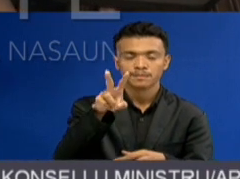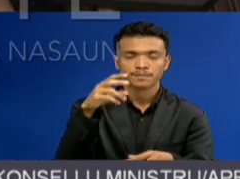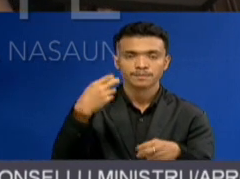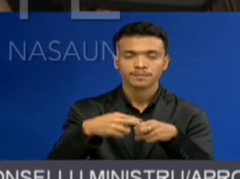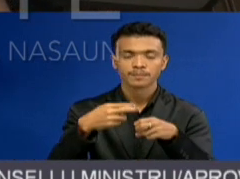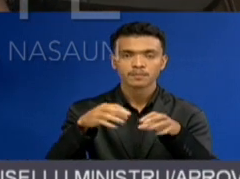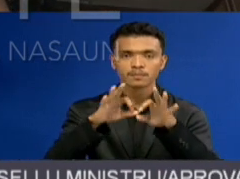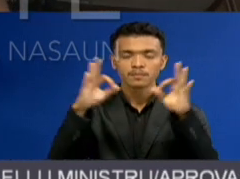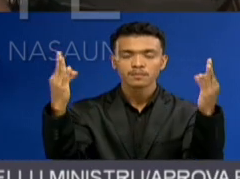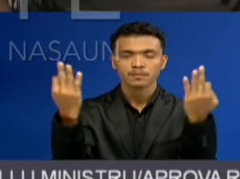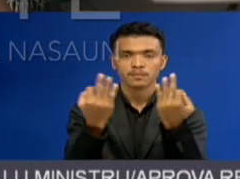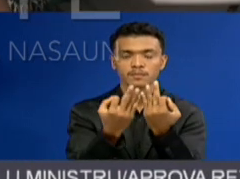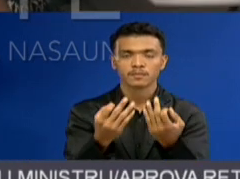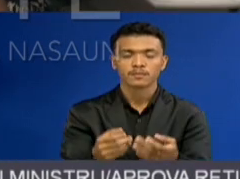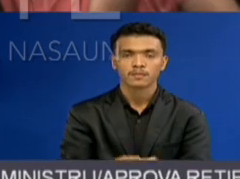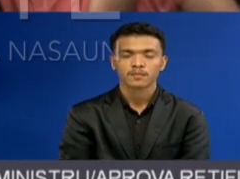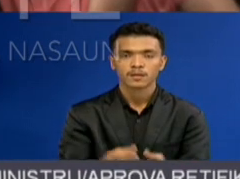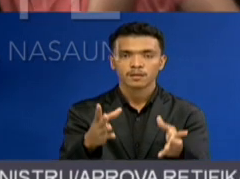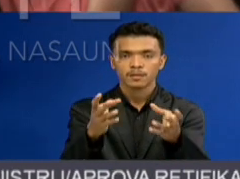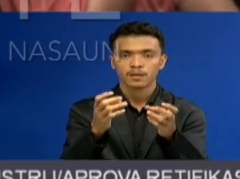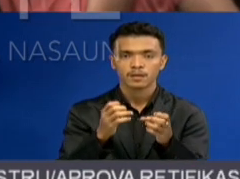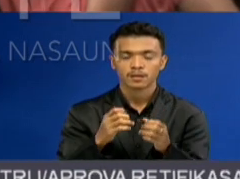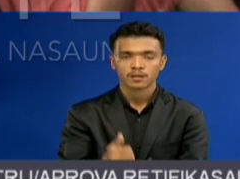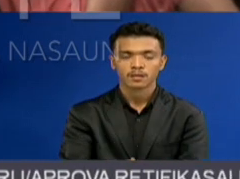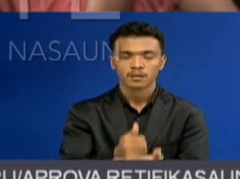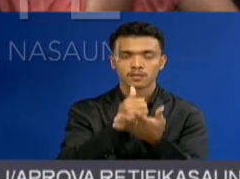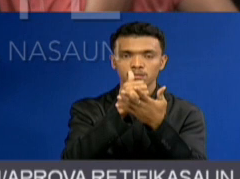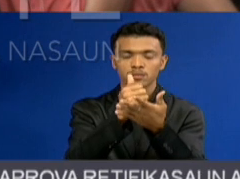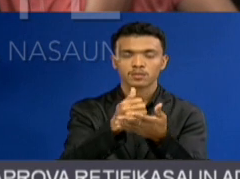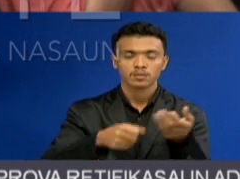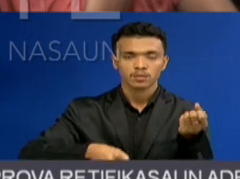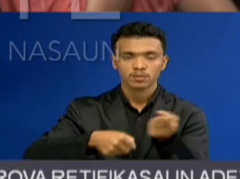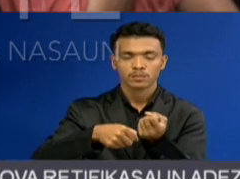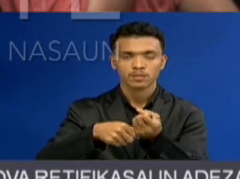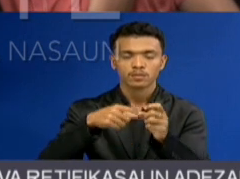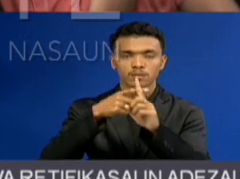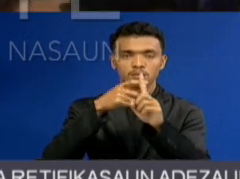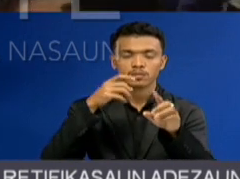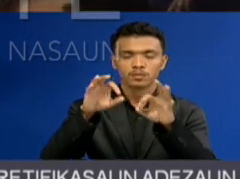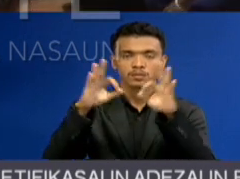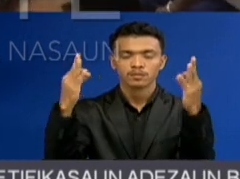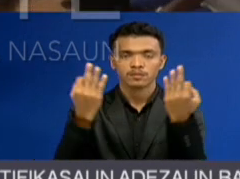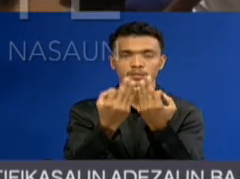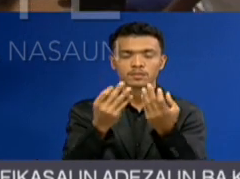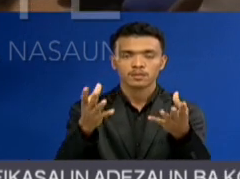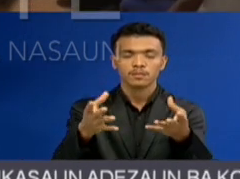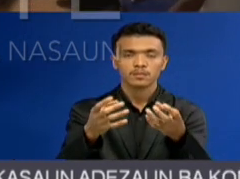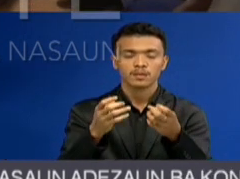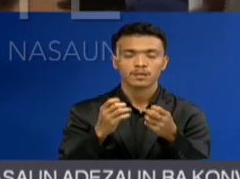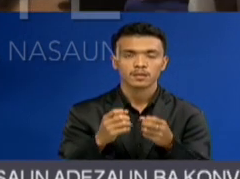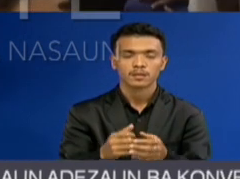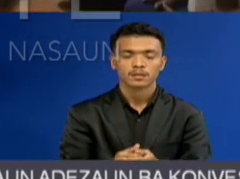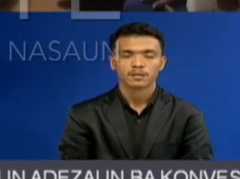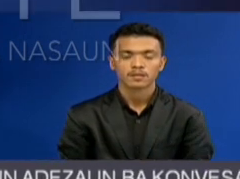impacto familia ne bema ka hakara fo kontribui iha hakara ka forsa lisi familia ne bema hakara iha